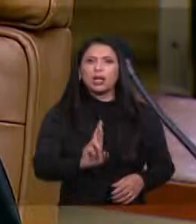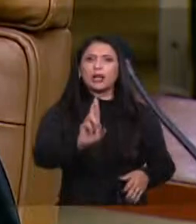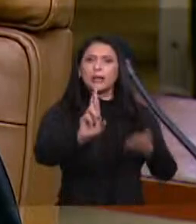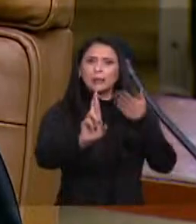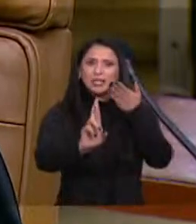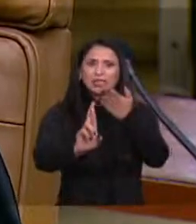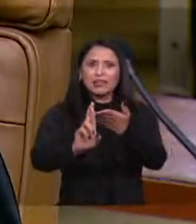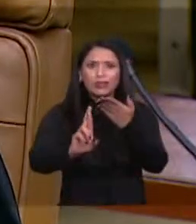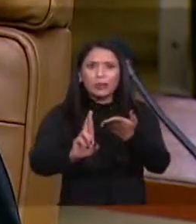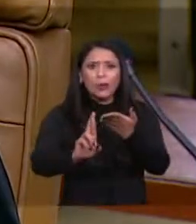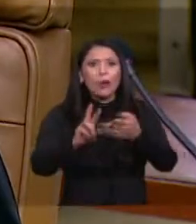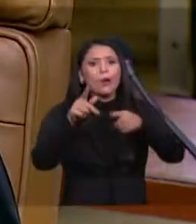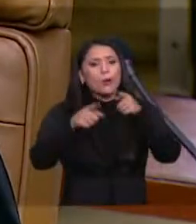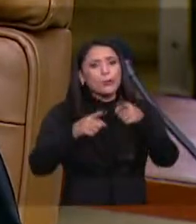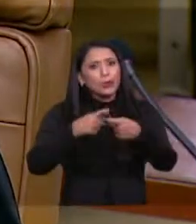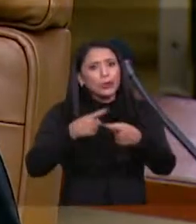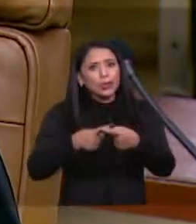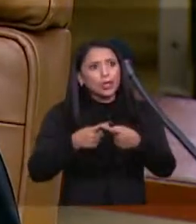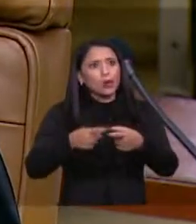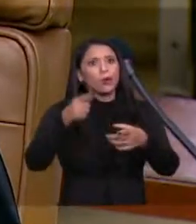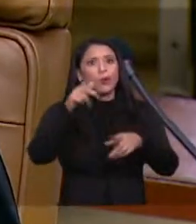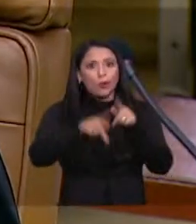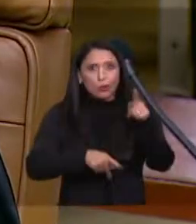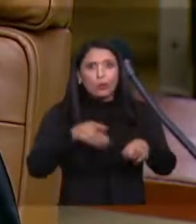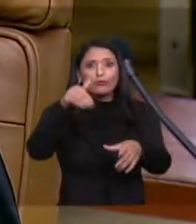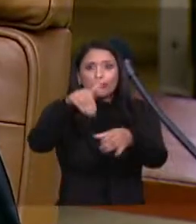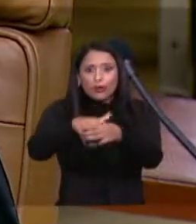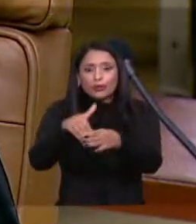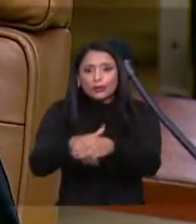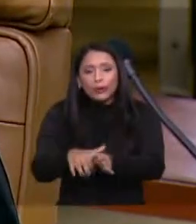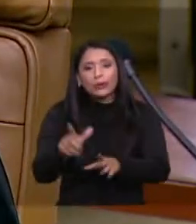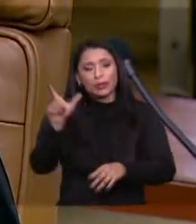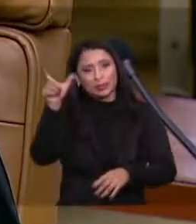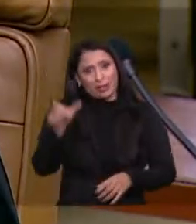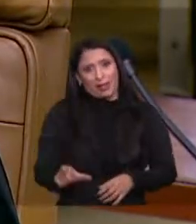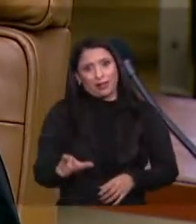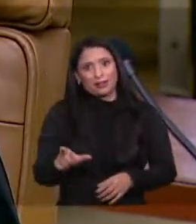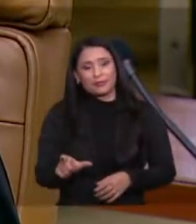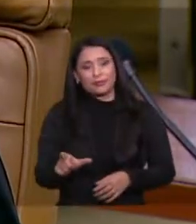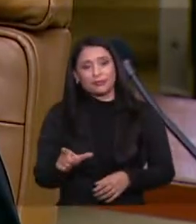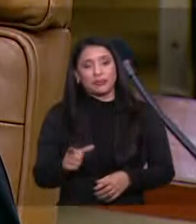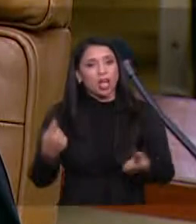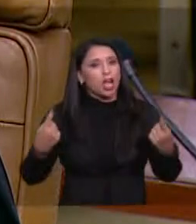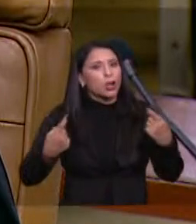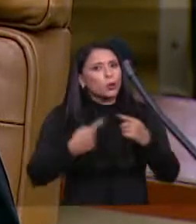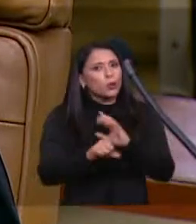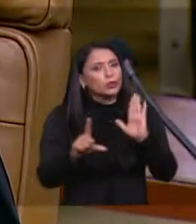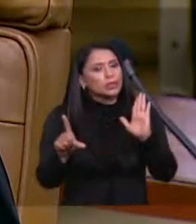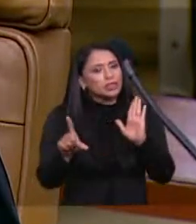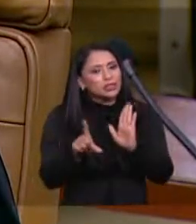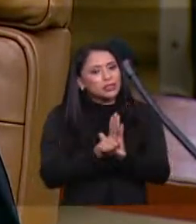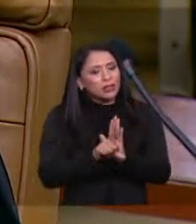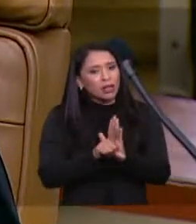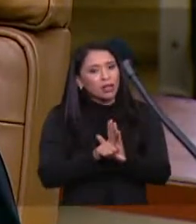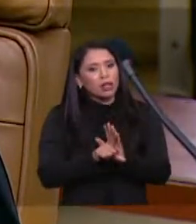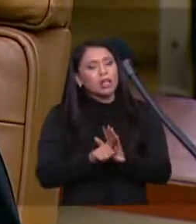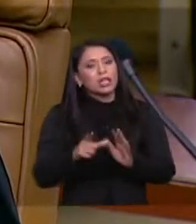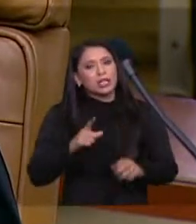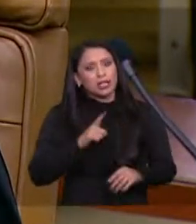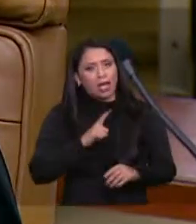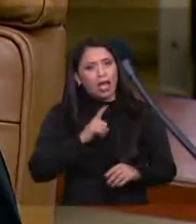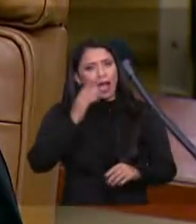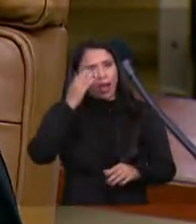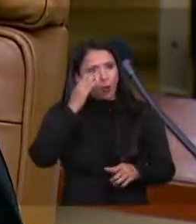confiança depositada pelos eleitores em sua atuação a transgressão da Lei por parte de quem usualmente é